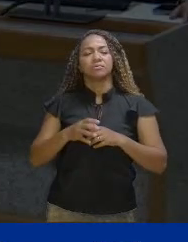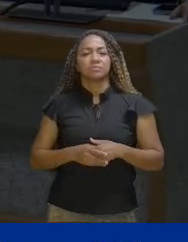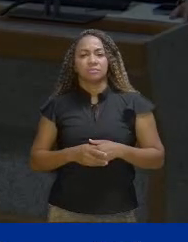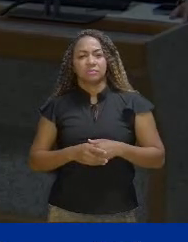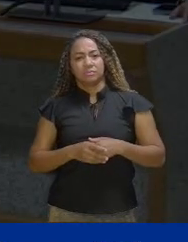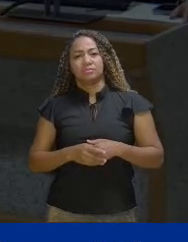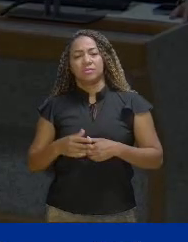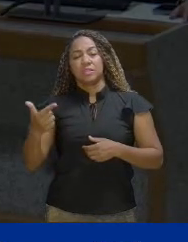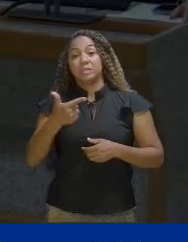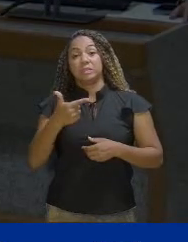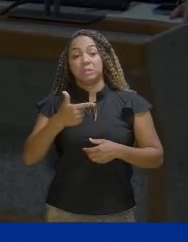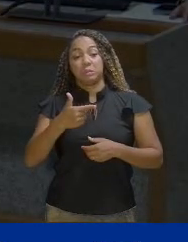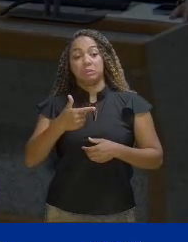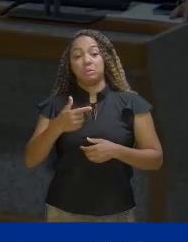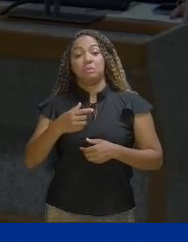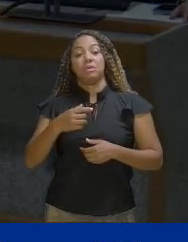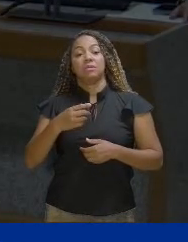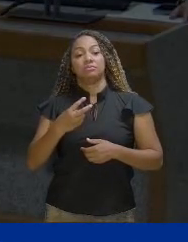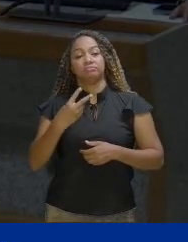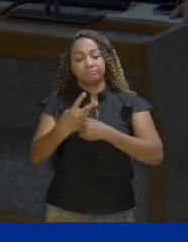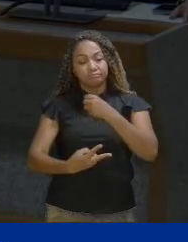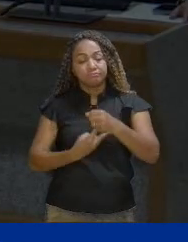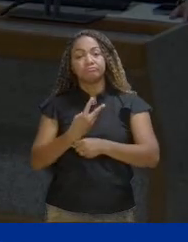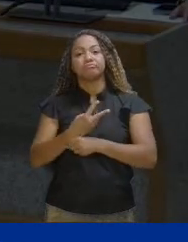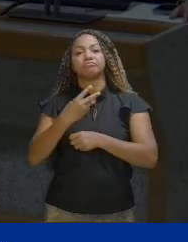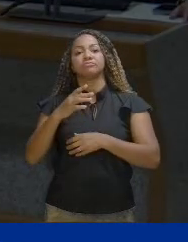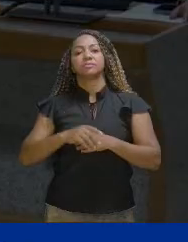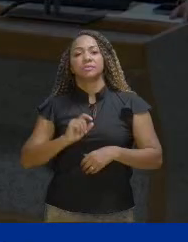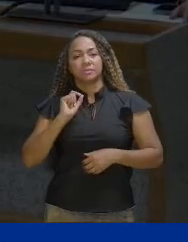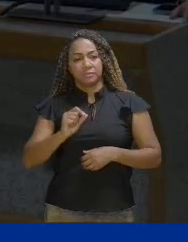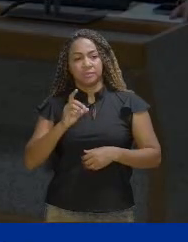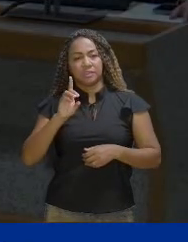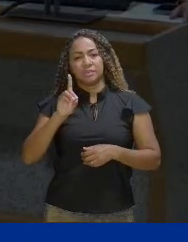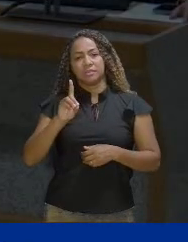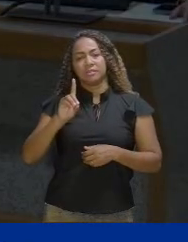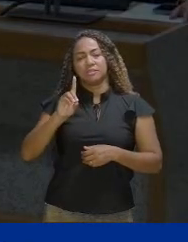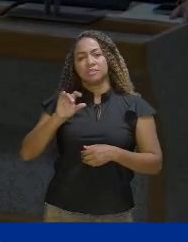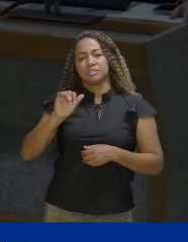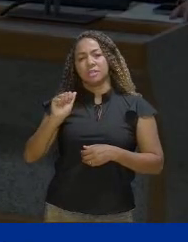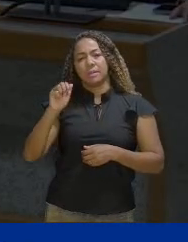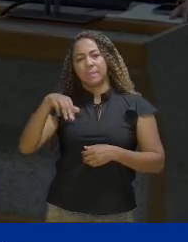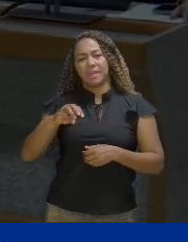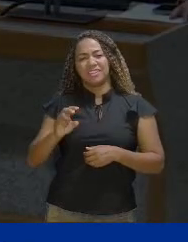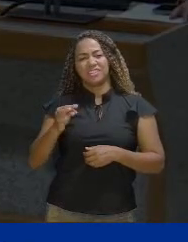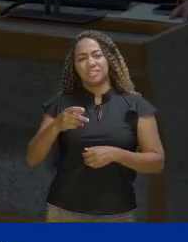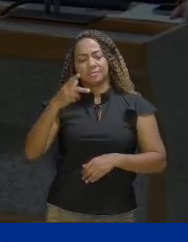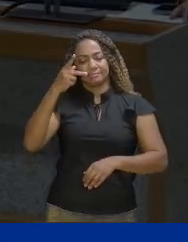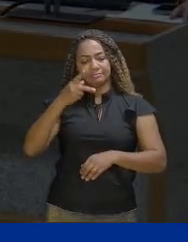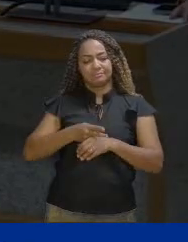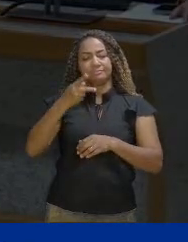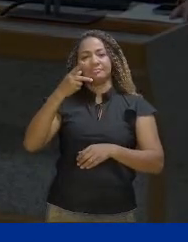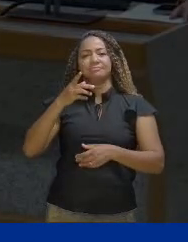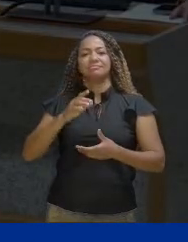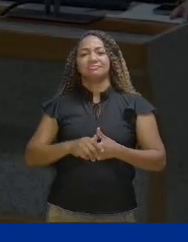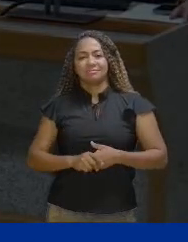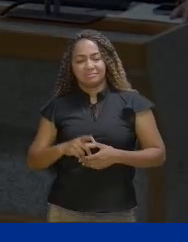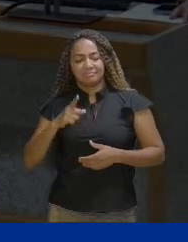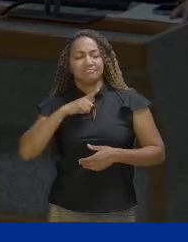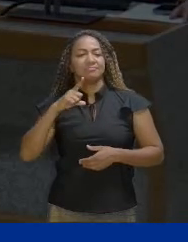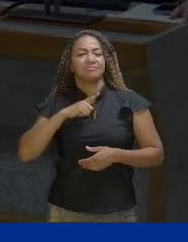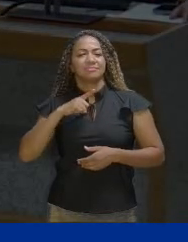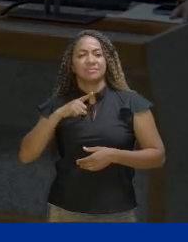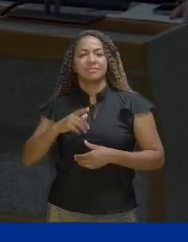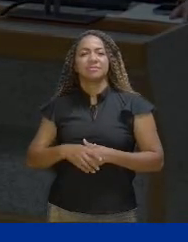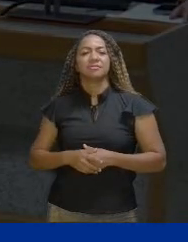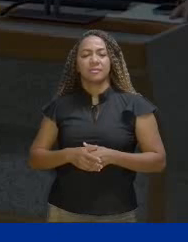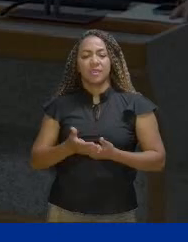recebido pelo 2º ano consecutivo o selo Diamante do Conselho Nacional de Justiça. Tenho certeza que, com a presença